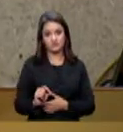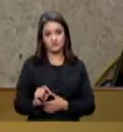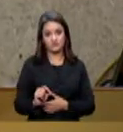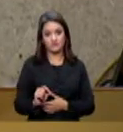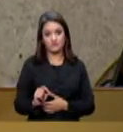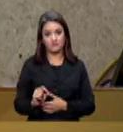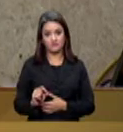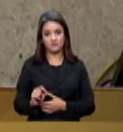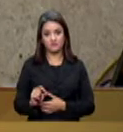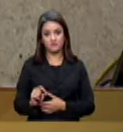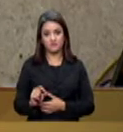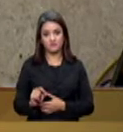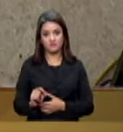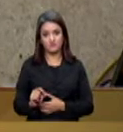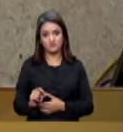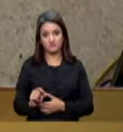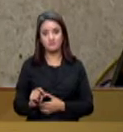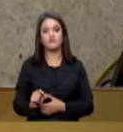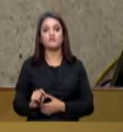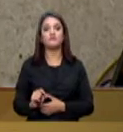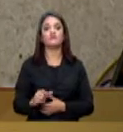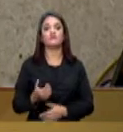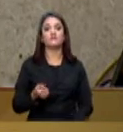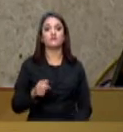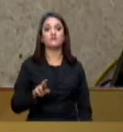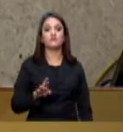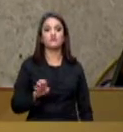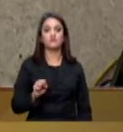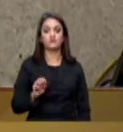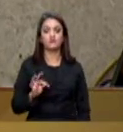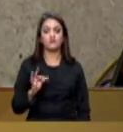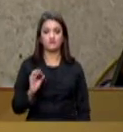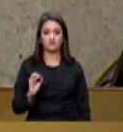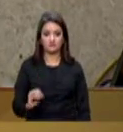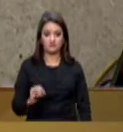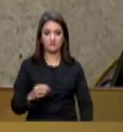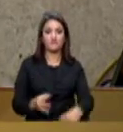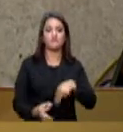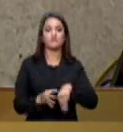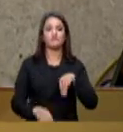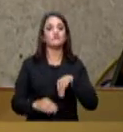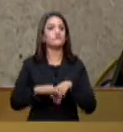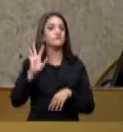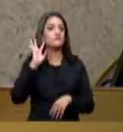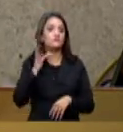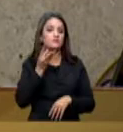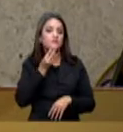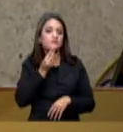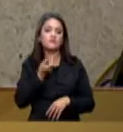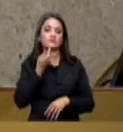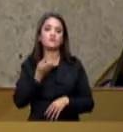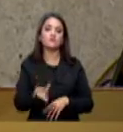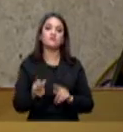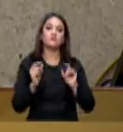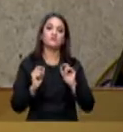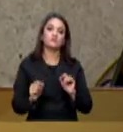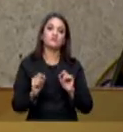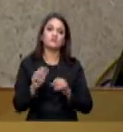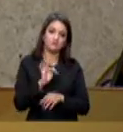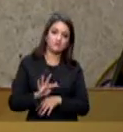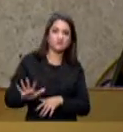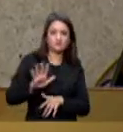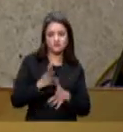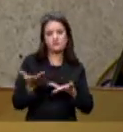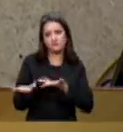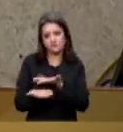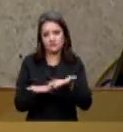esse aresto do ministro Lewandowski, que trata exatamente, como ele sempre afirmou, desse federalismo de cooperação, não vou ler de